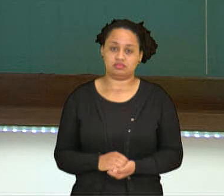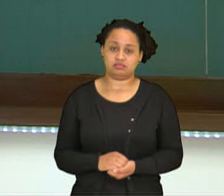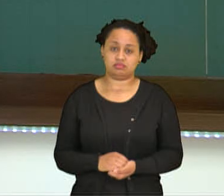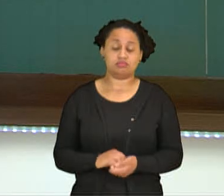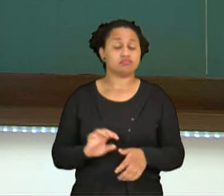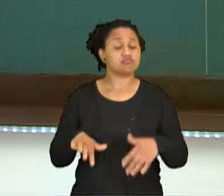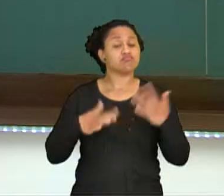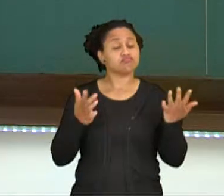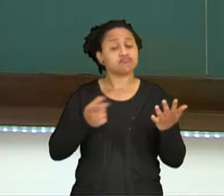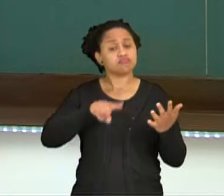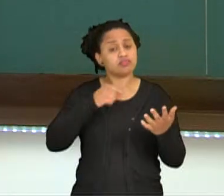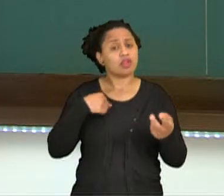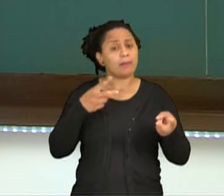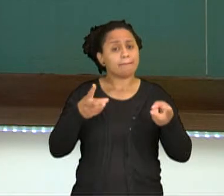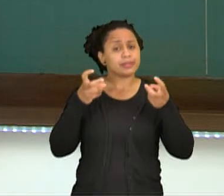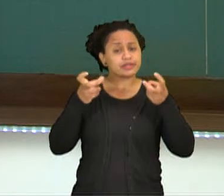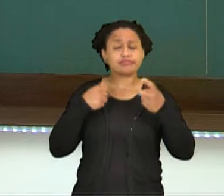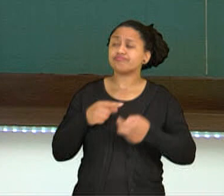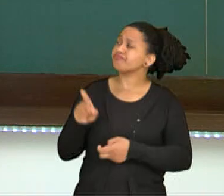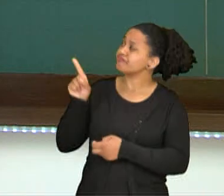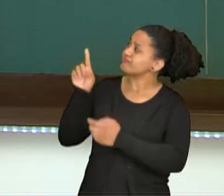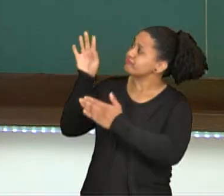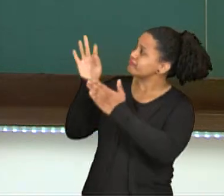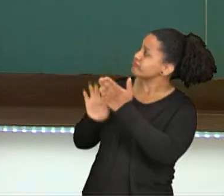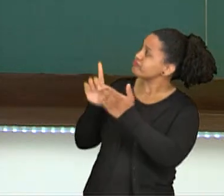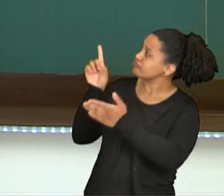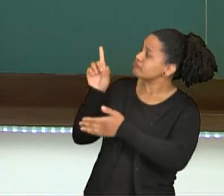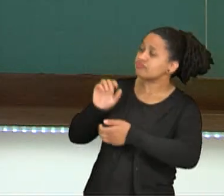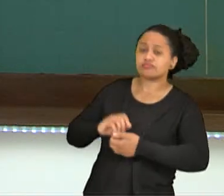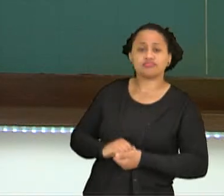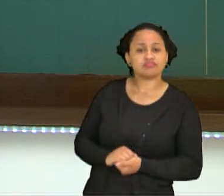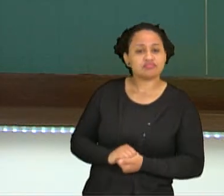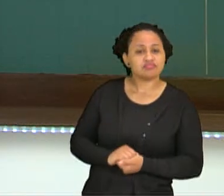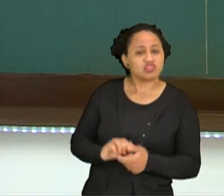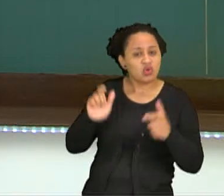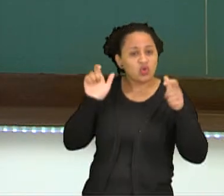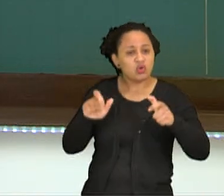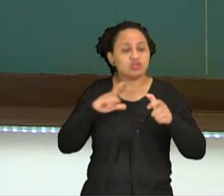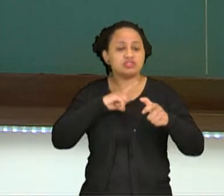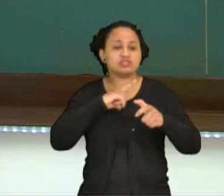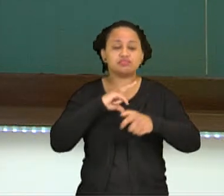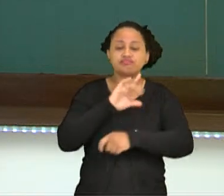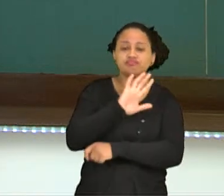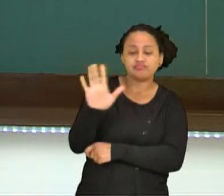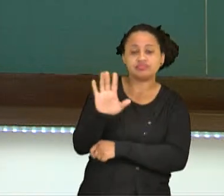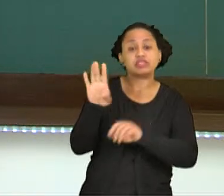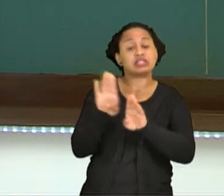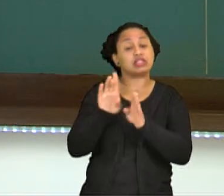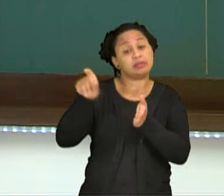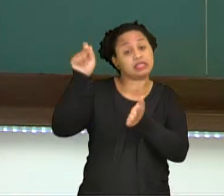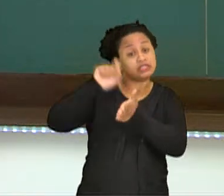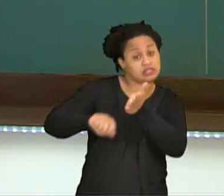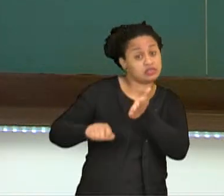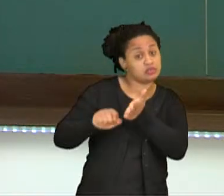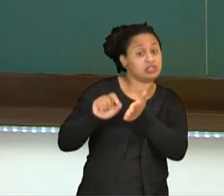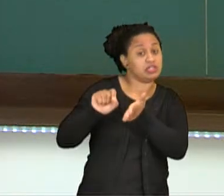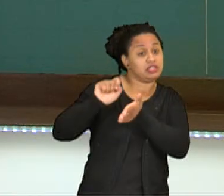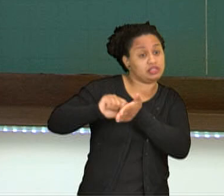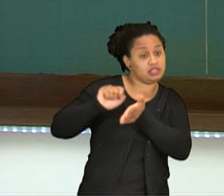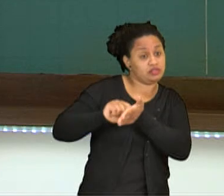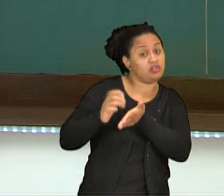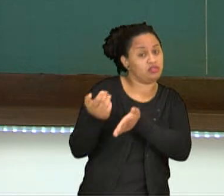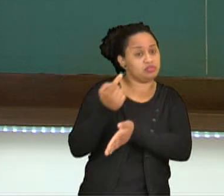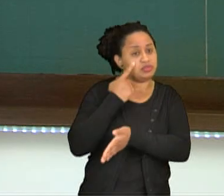Então, estudantes, perceberam aqui no texto onde se localiza a despedida e a assinatura? Vamos lá,